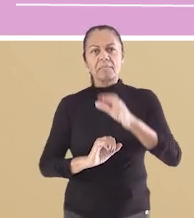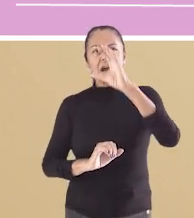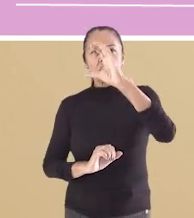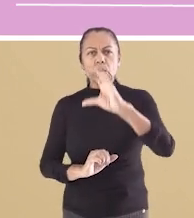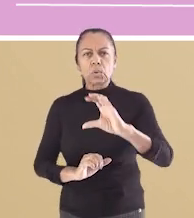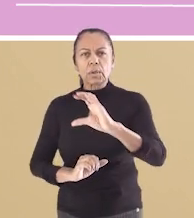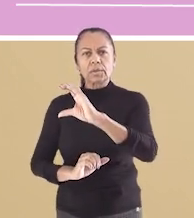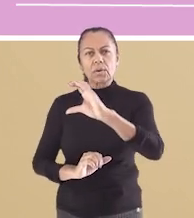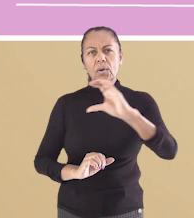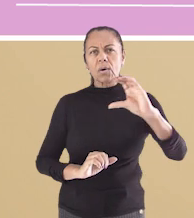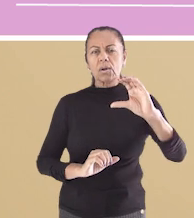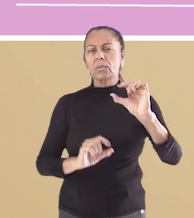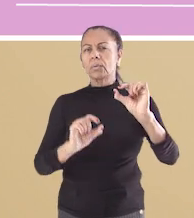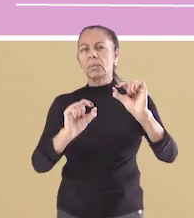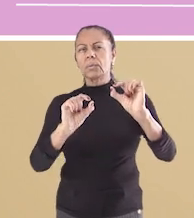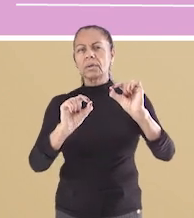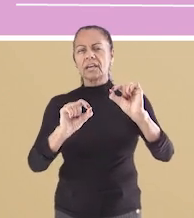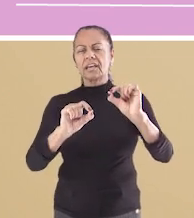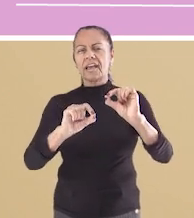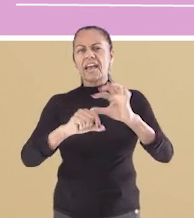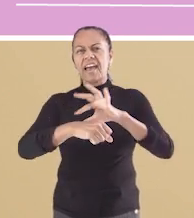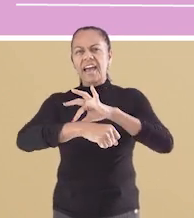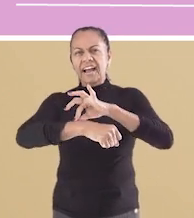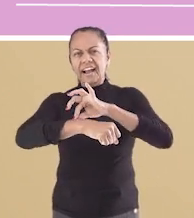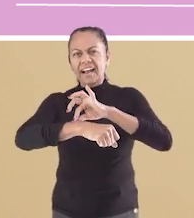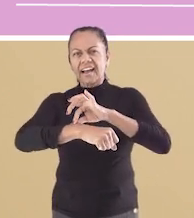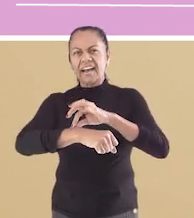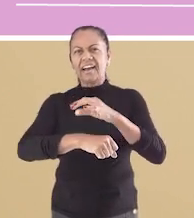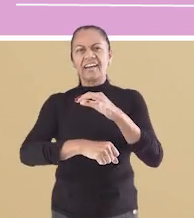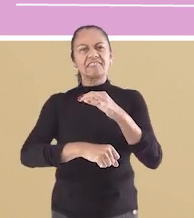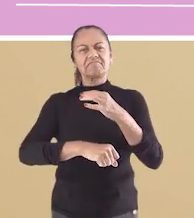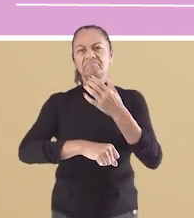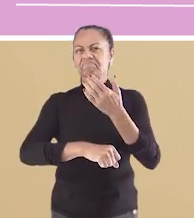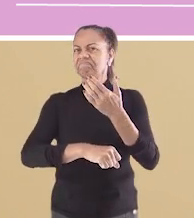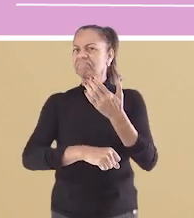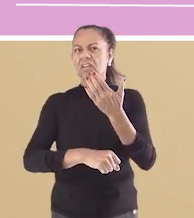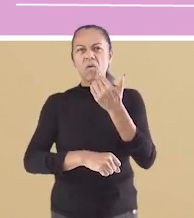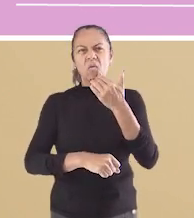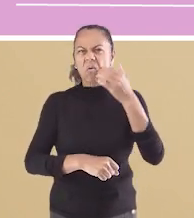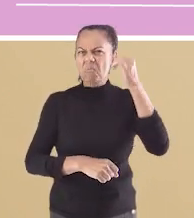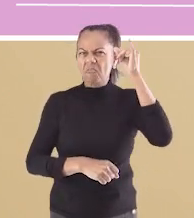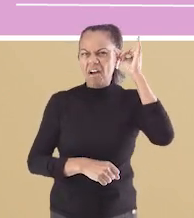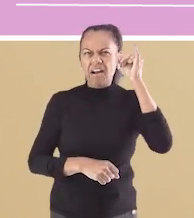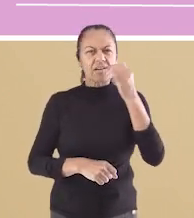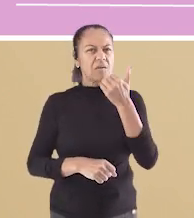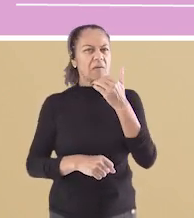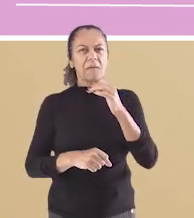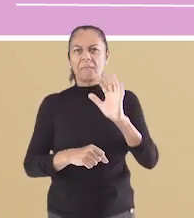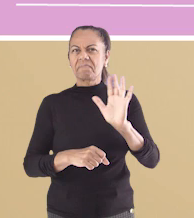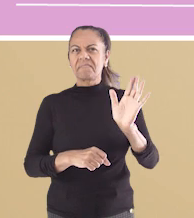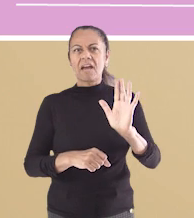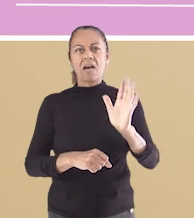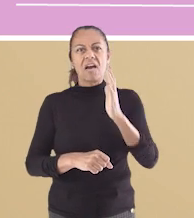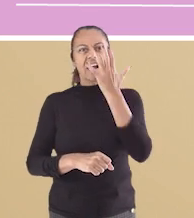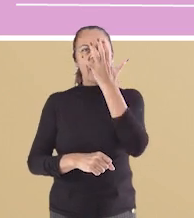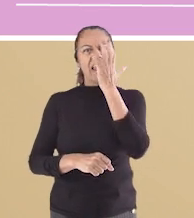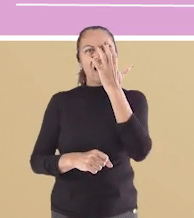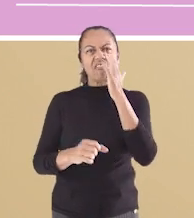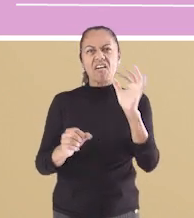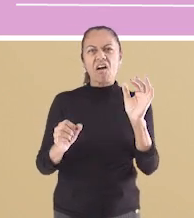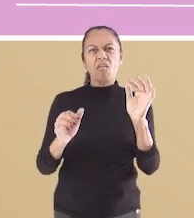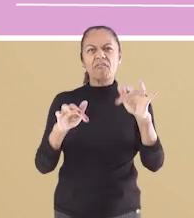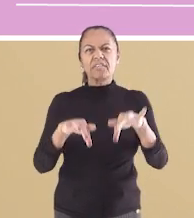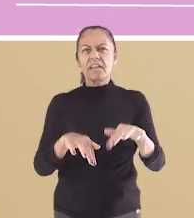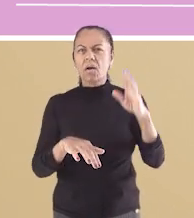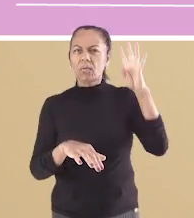catolicismo, orienta-se não consumir carne vermelha na quarta-feira de cinza, logo após o carnaval, e na